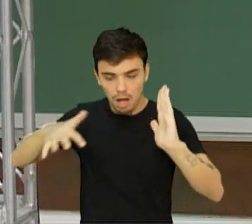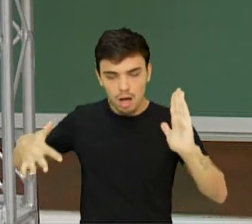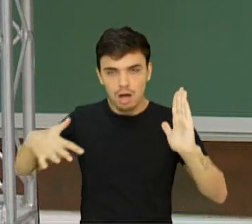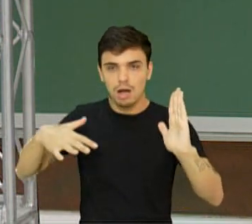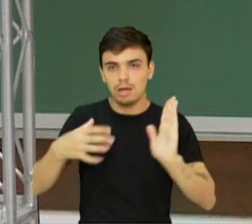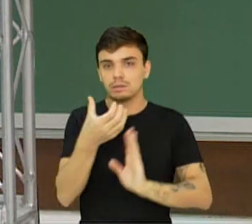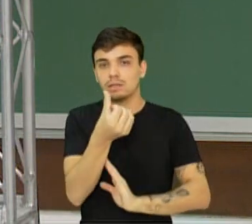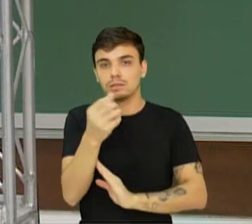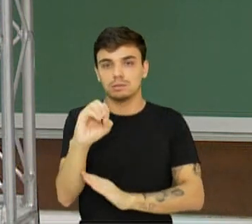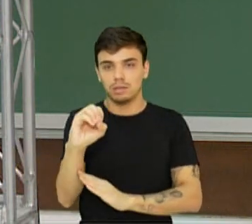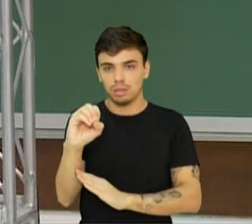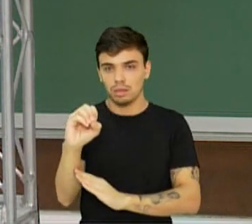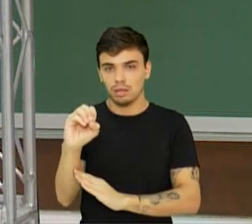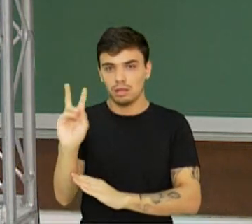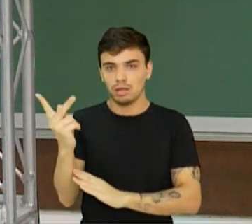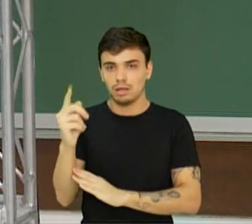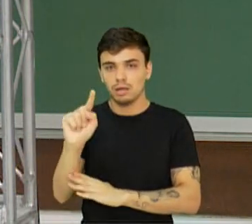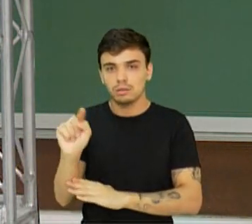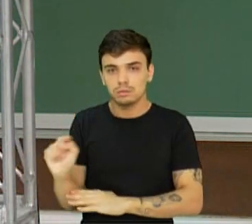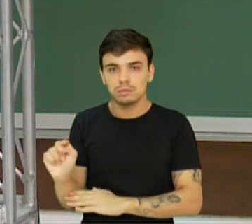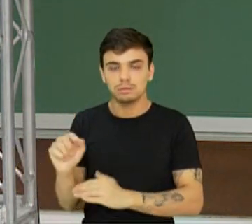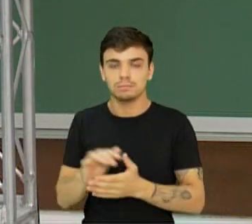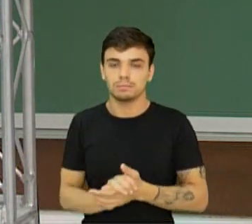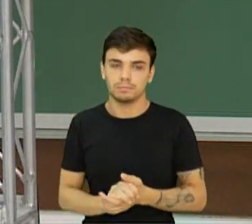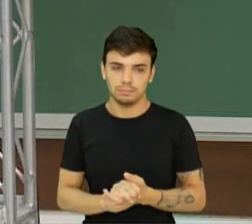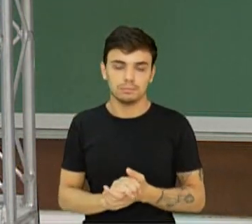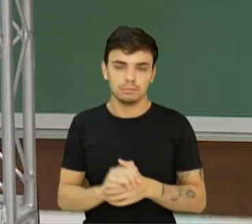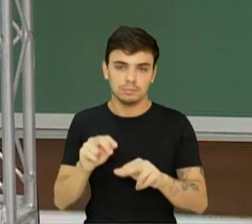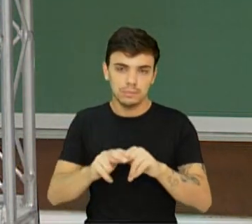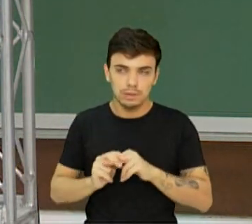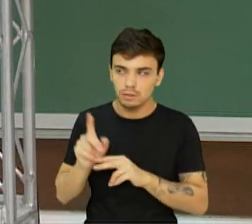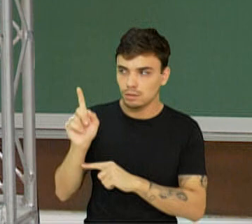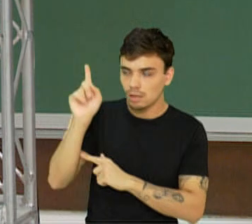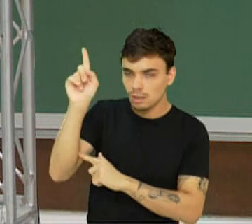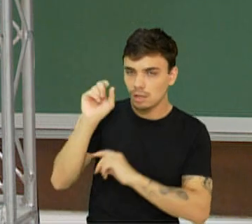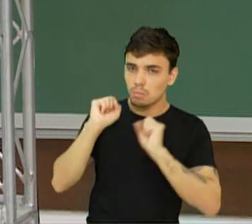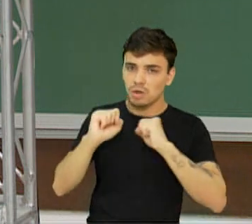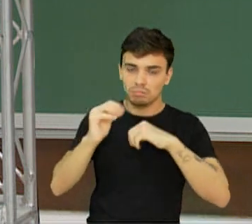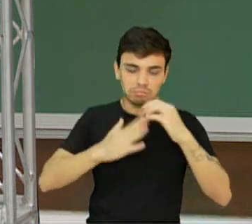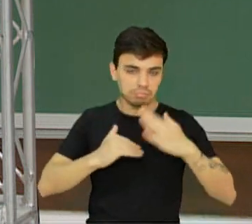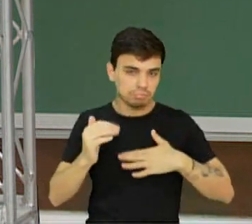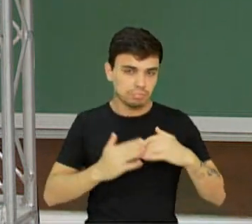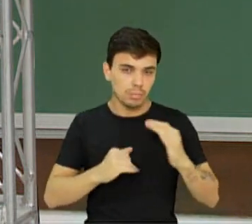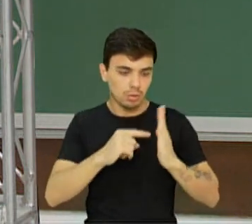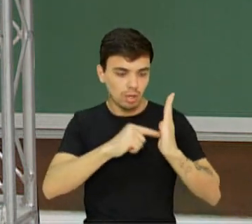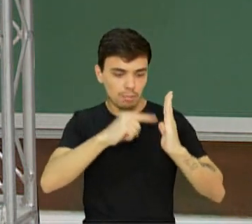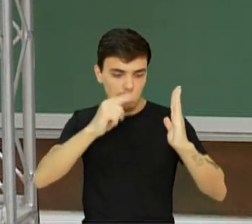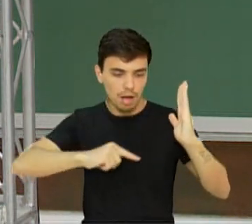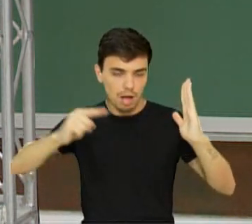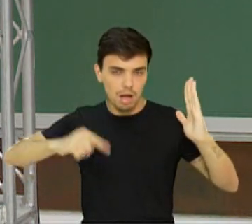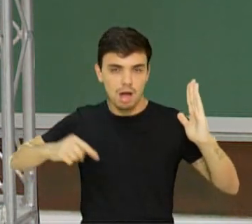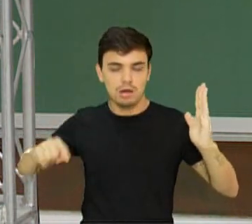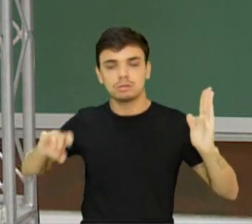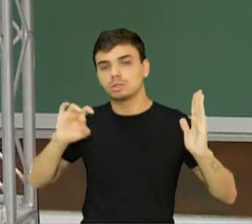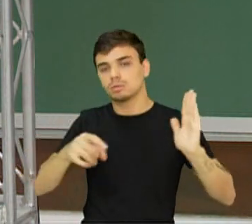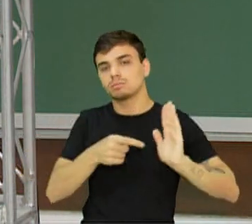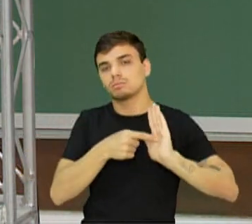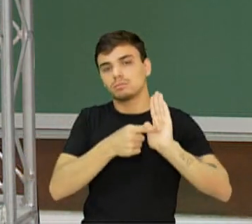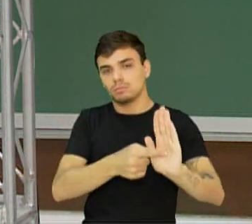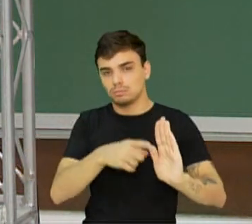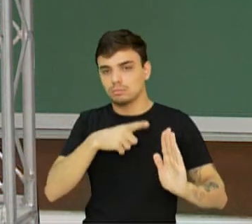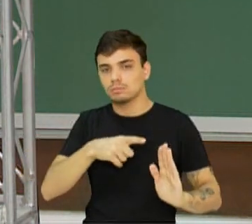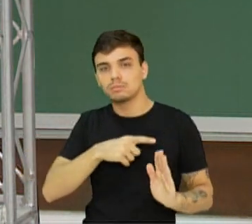60 Hz, né? No caso aqui, pode ser qualquer frequência. Basta eu projetar para ter um